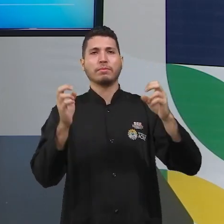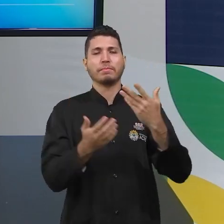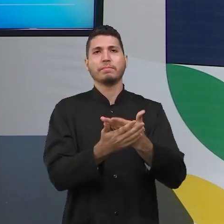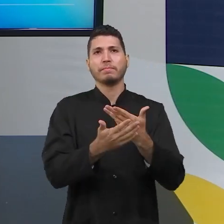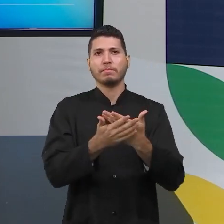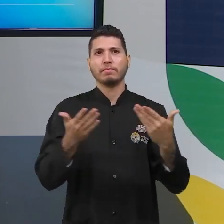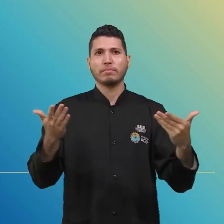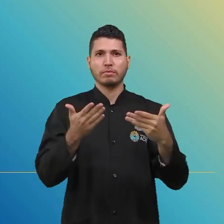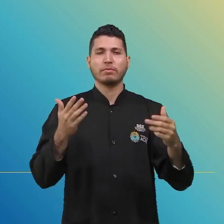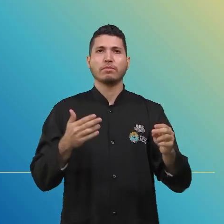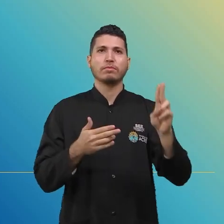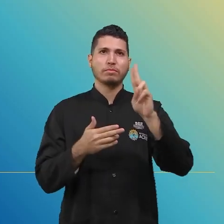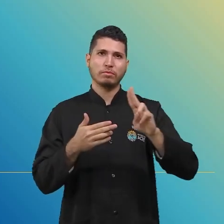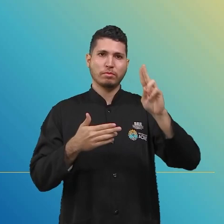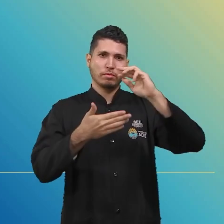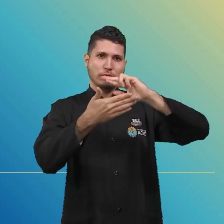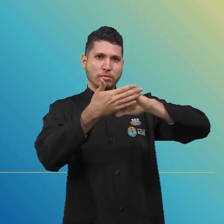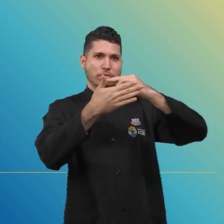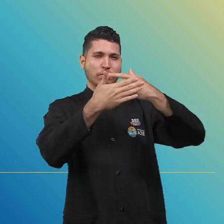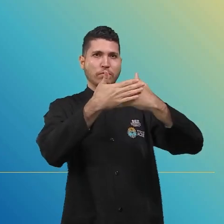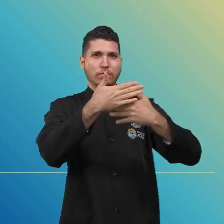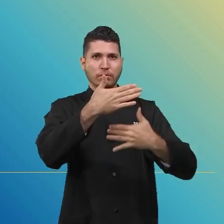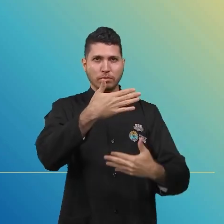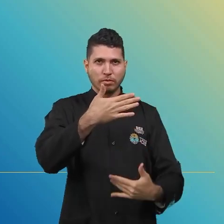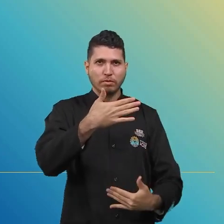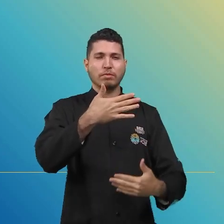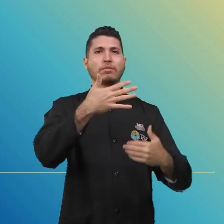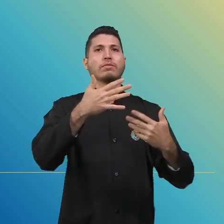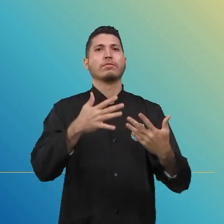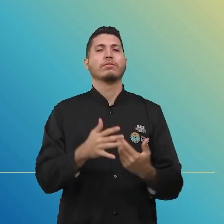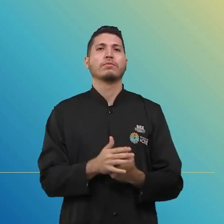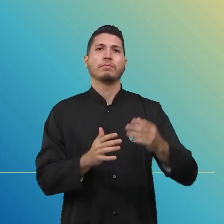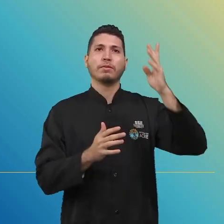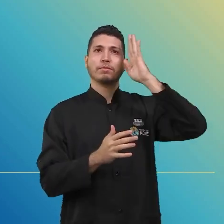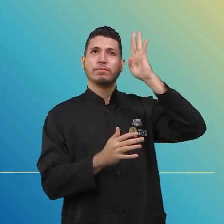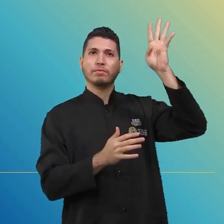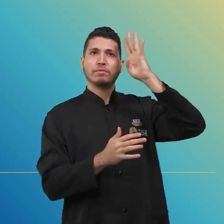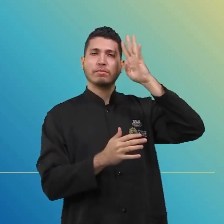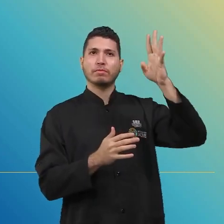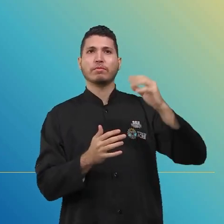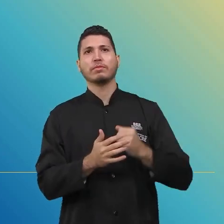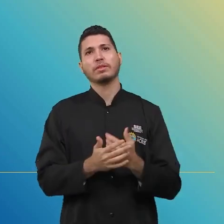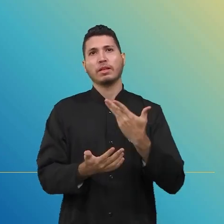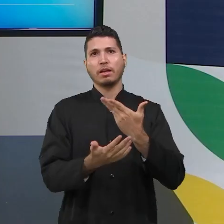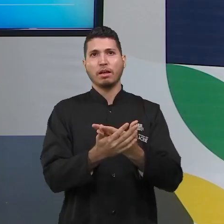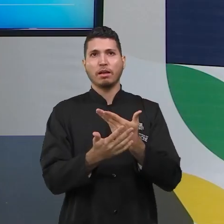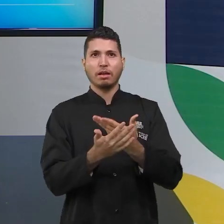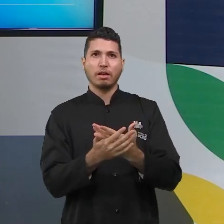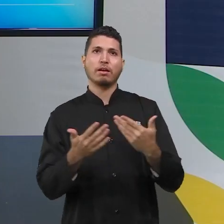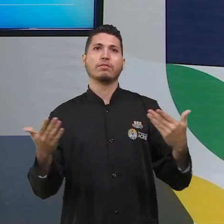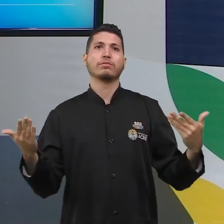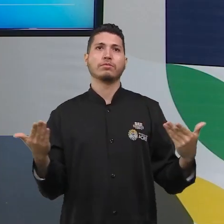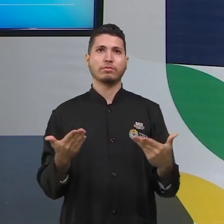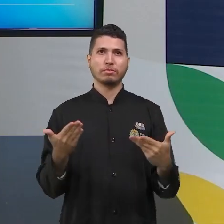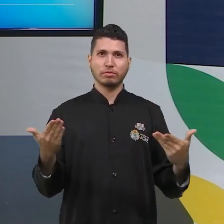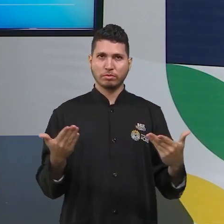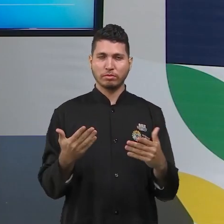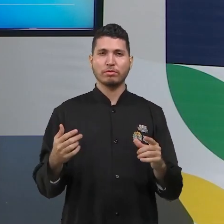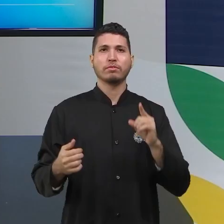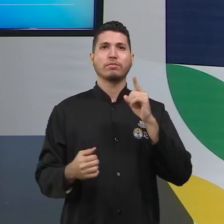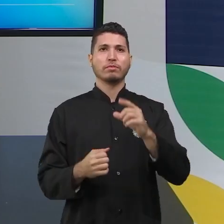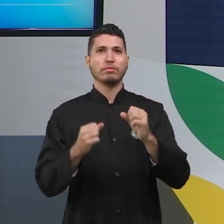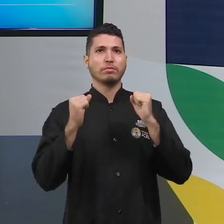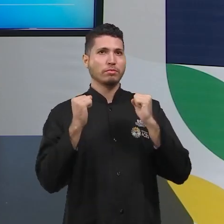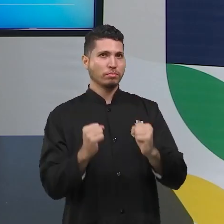nós usamos essas referências bibliográficas para fundamentar todo o planejamento da nossa aula e você pode